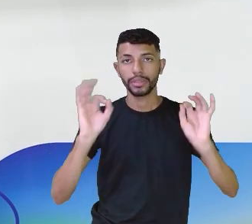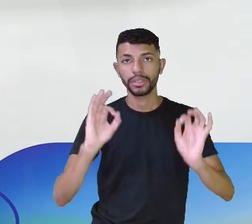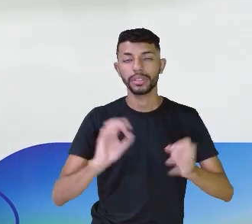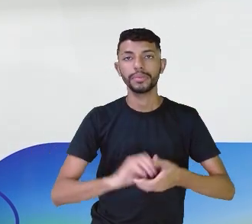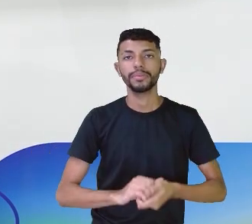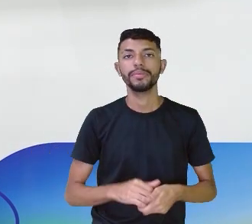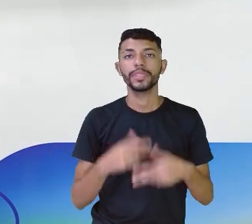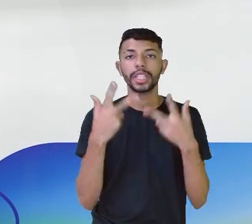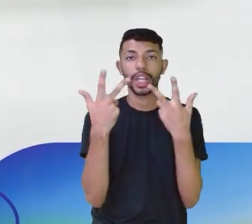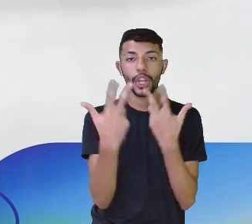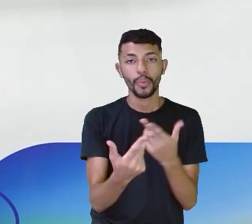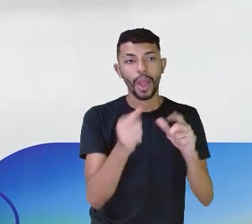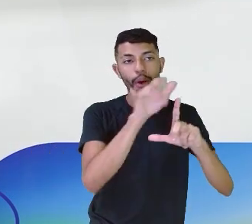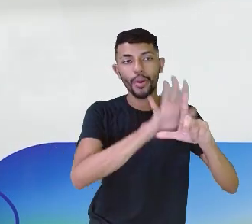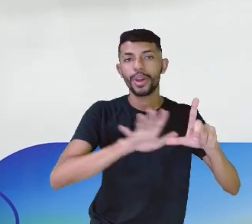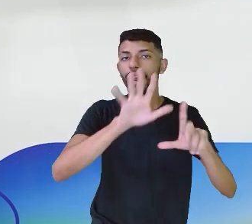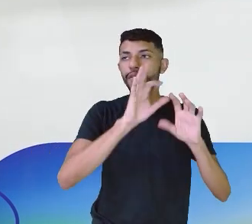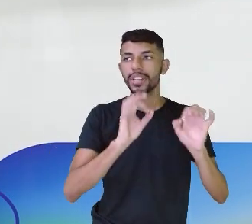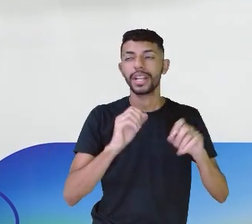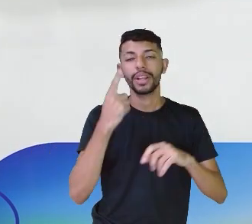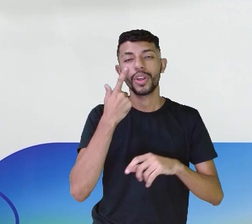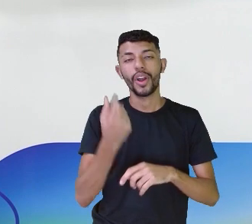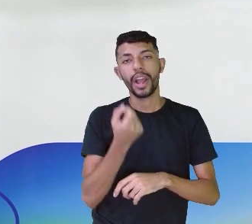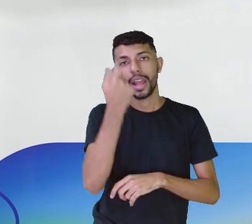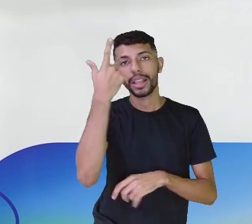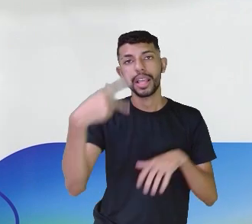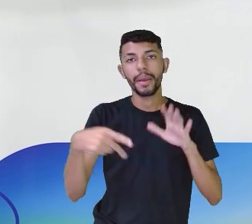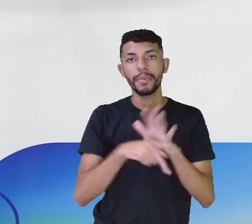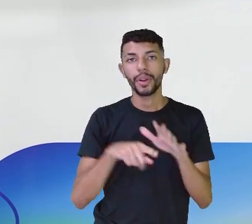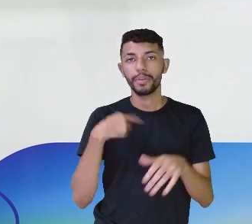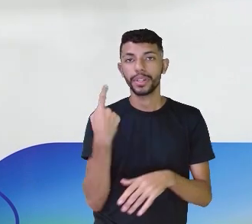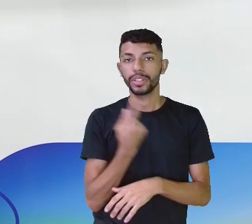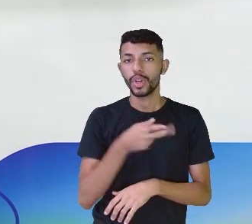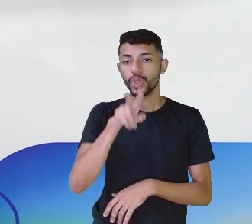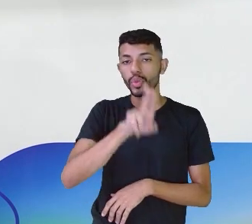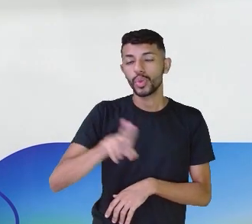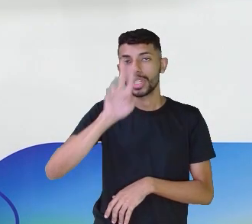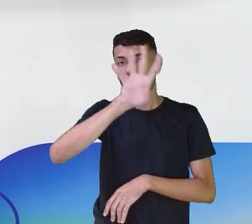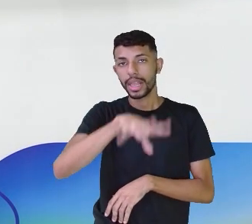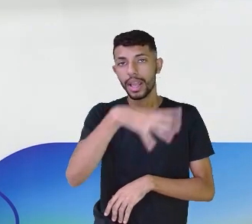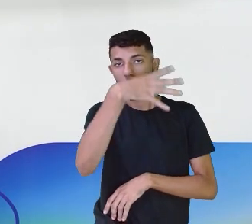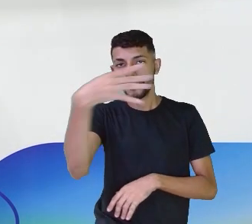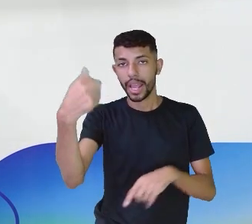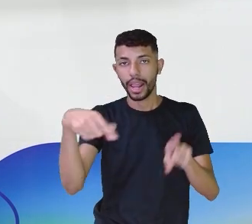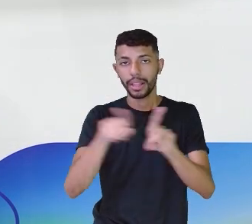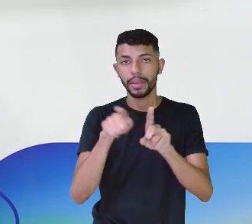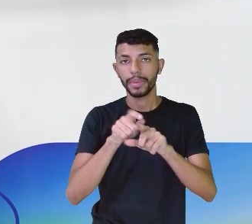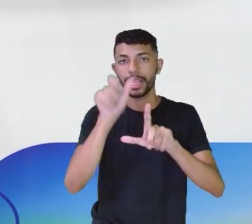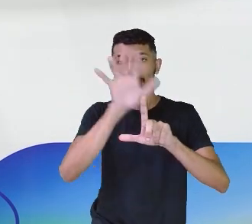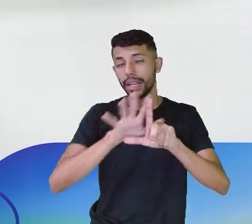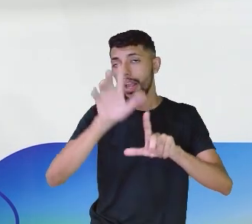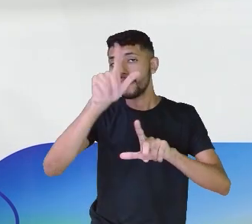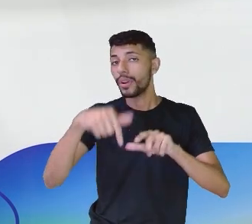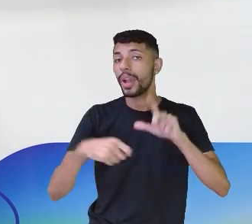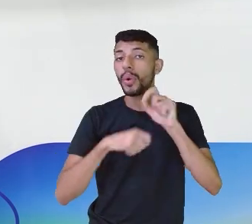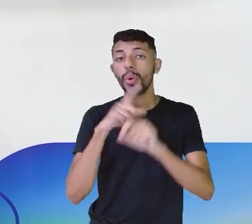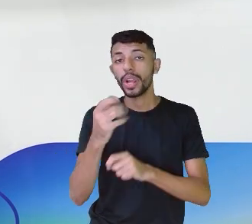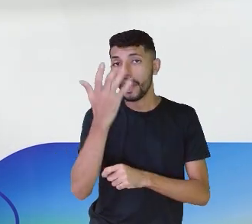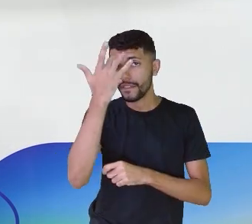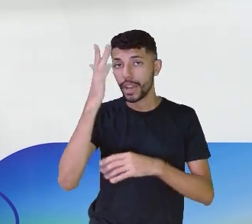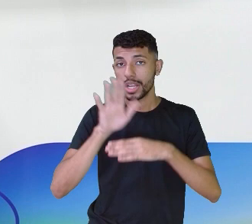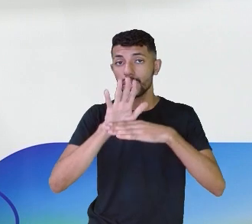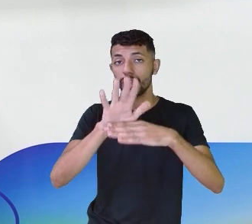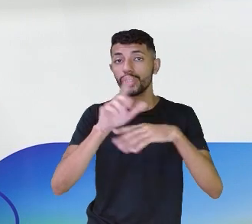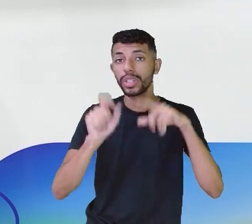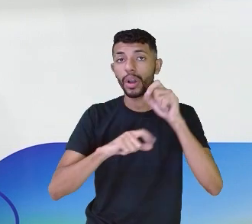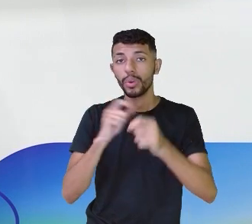mesma forma, o gráfico. A ideia da gente utilizar tabelas e gráficos é realmente facilitar a interpretação